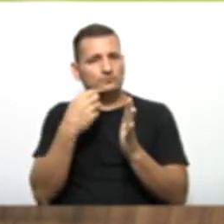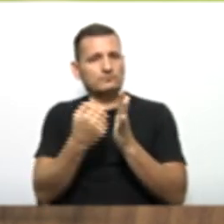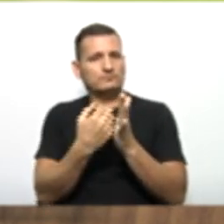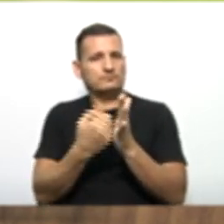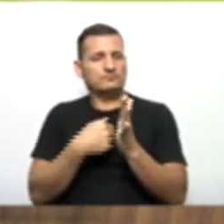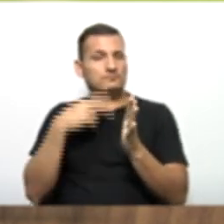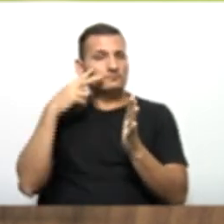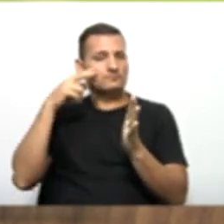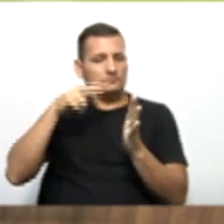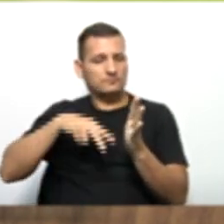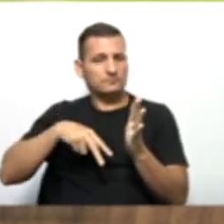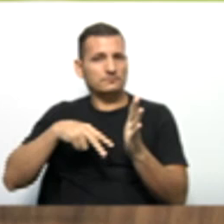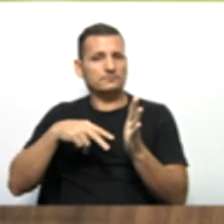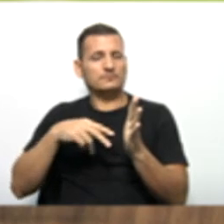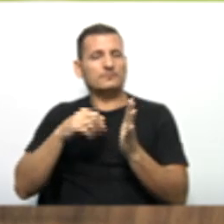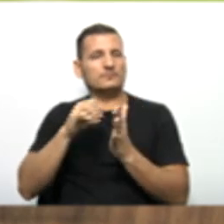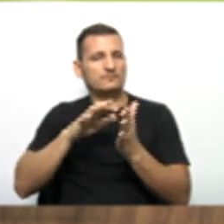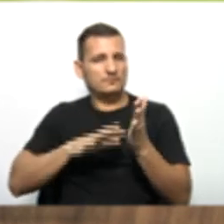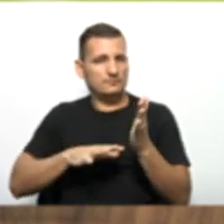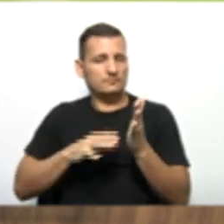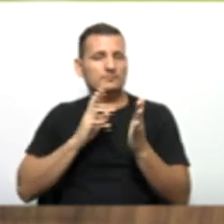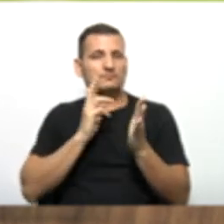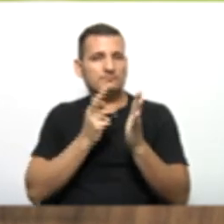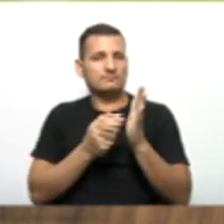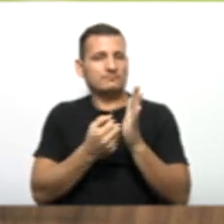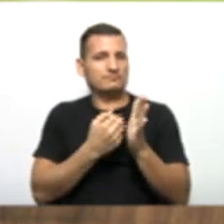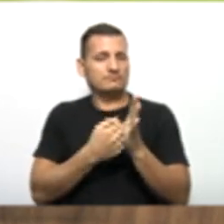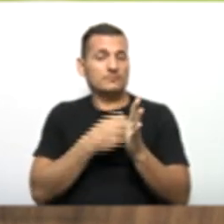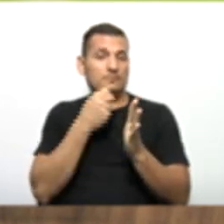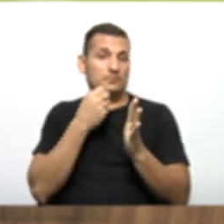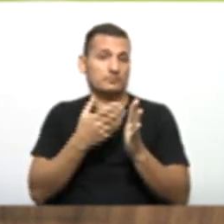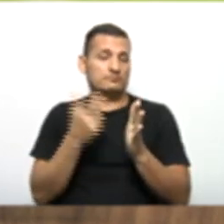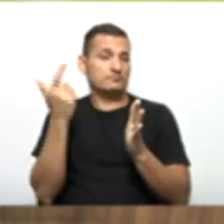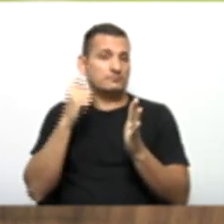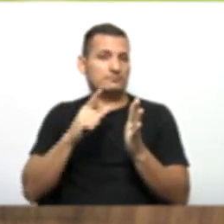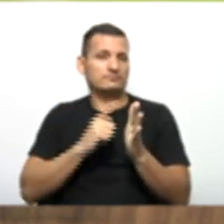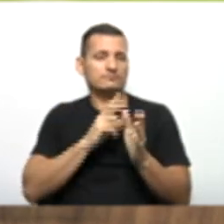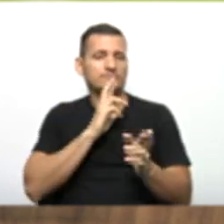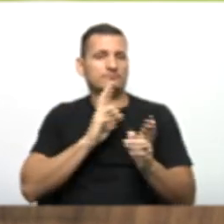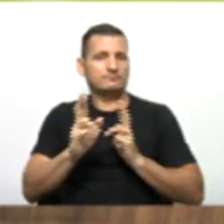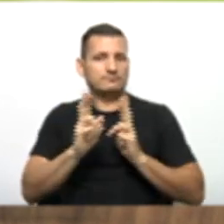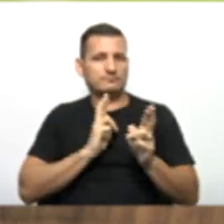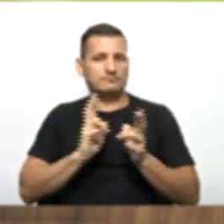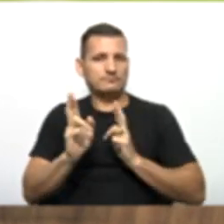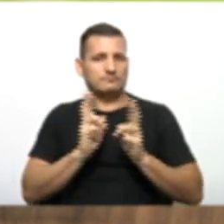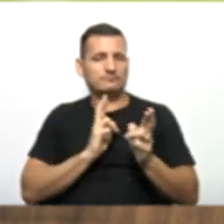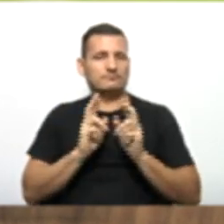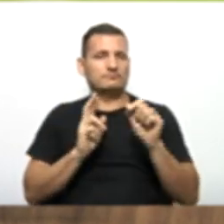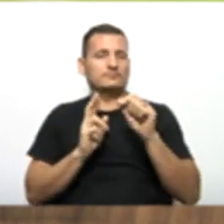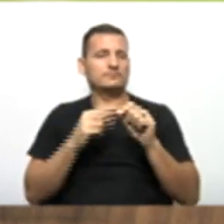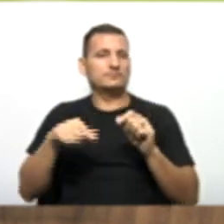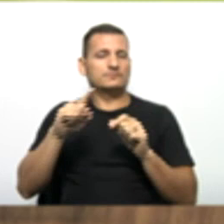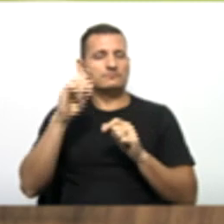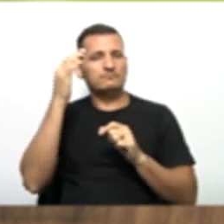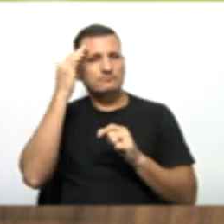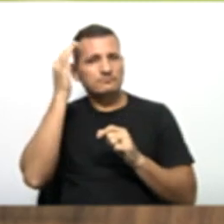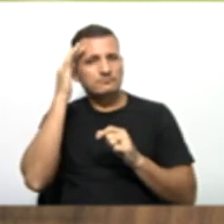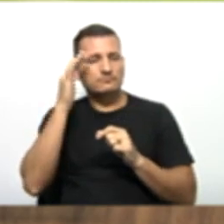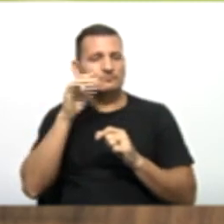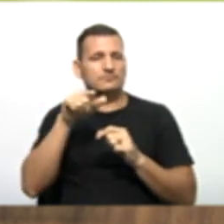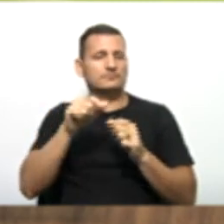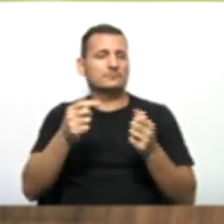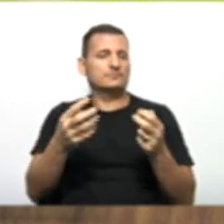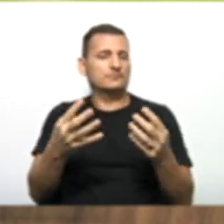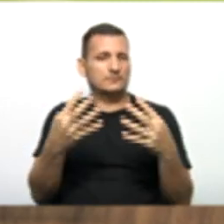mandam as respostas das atividades isso é muito bom a gente consegue ter esse feedback que vocês estão é prestar atenção se